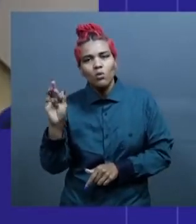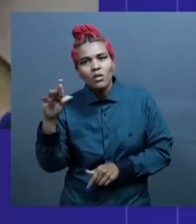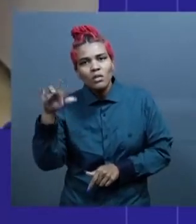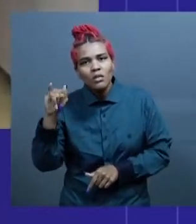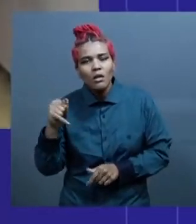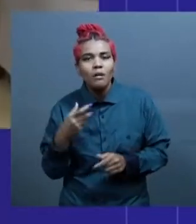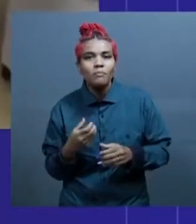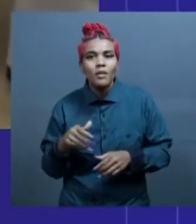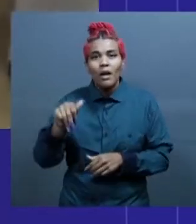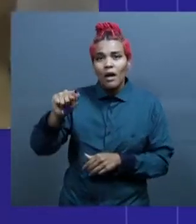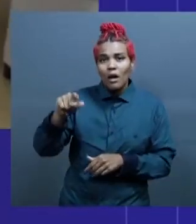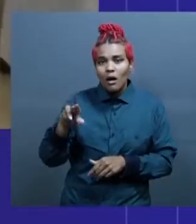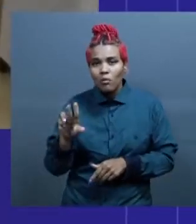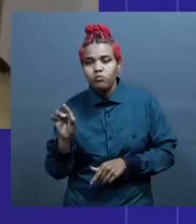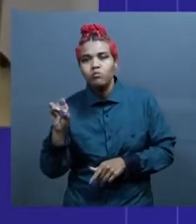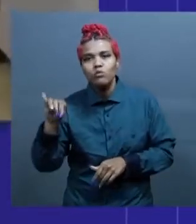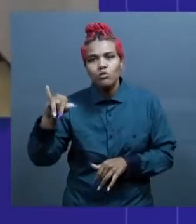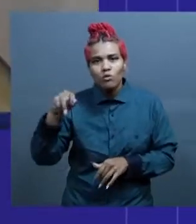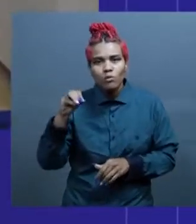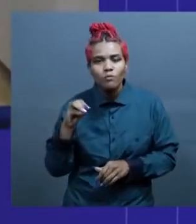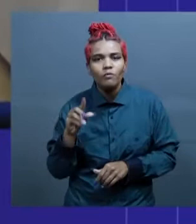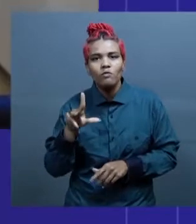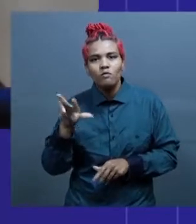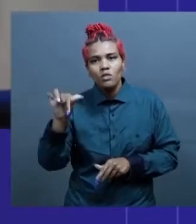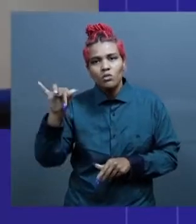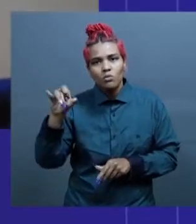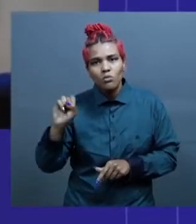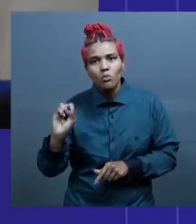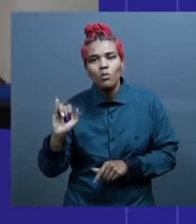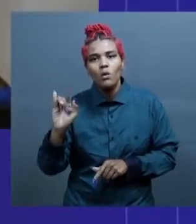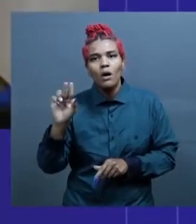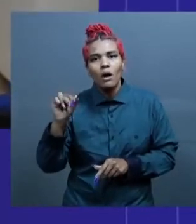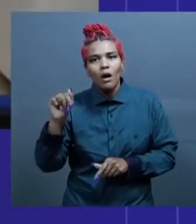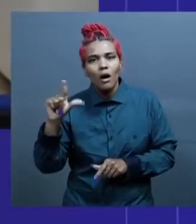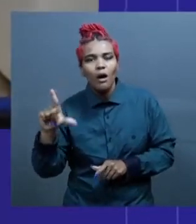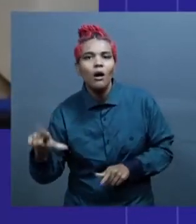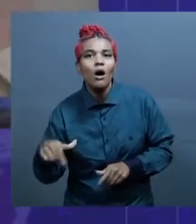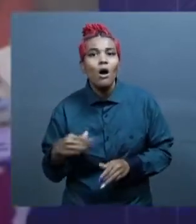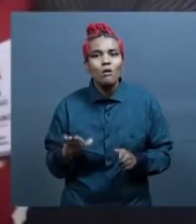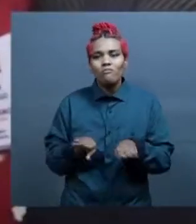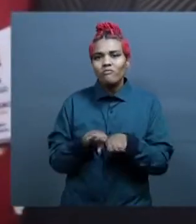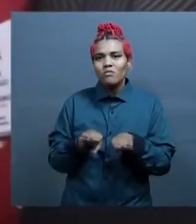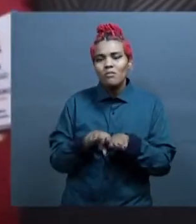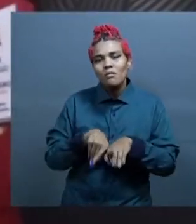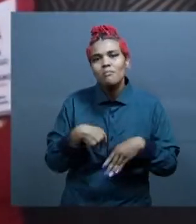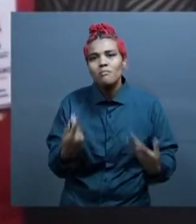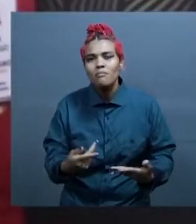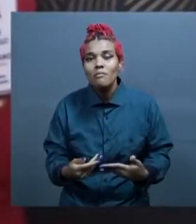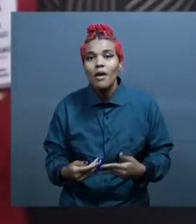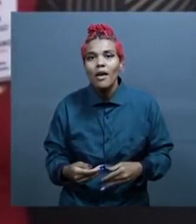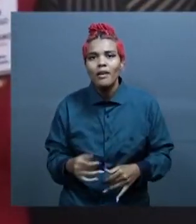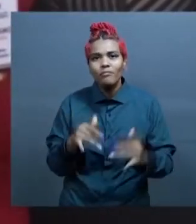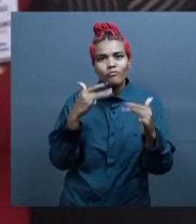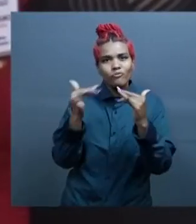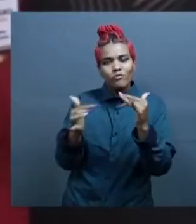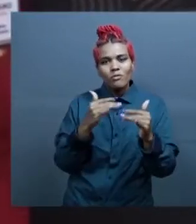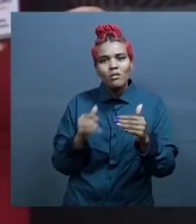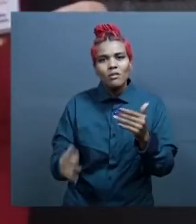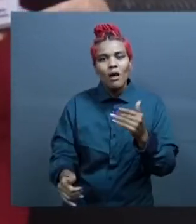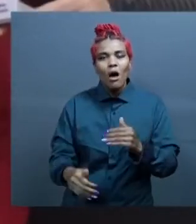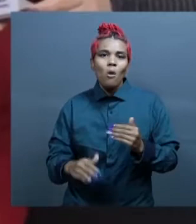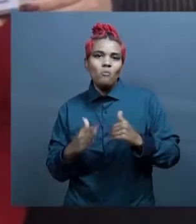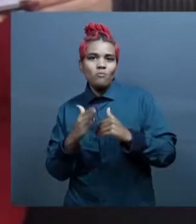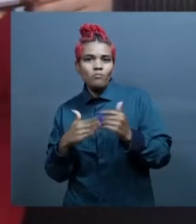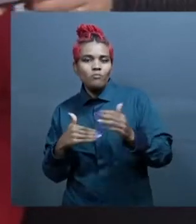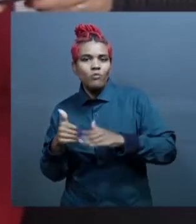ufu também foi reconhecido com o prêmio na categoria digital profissional de autoria da